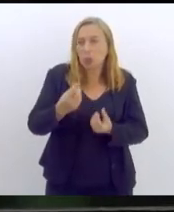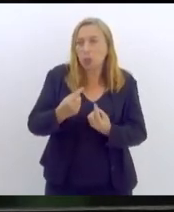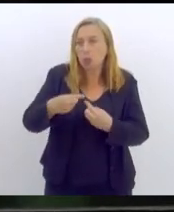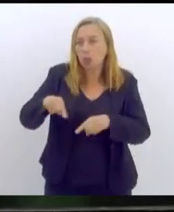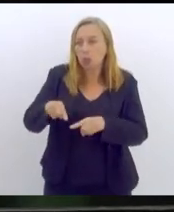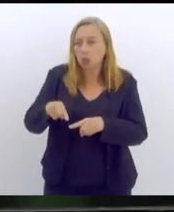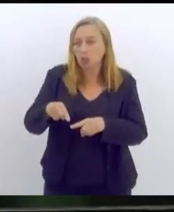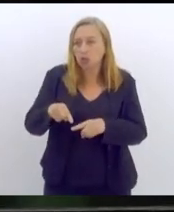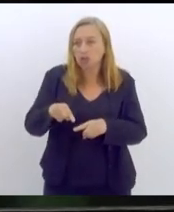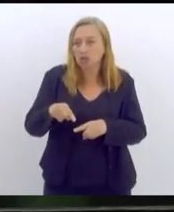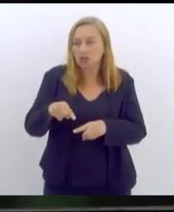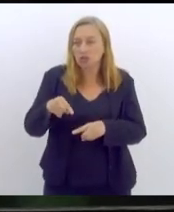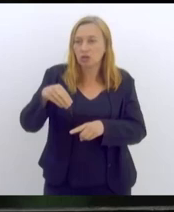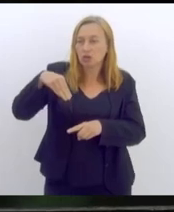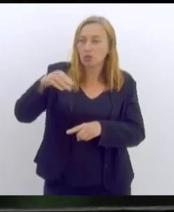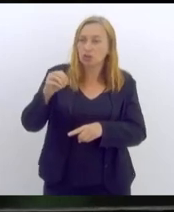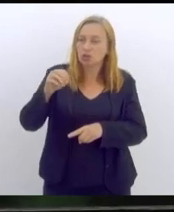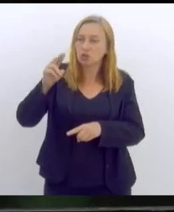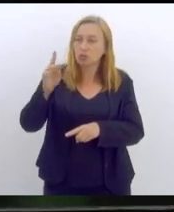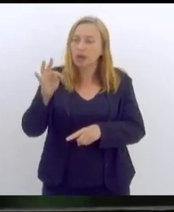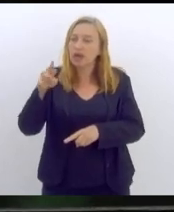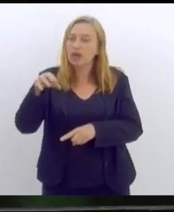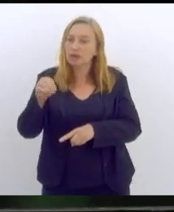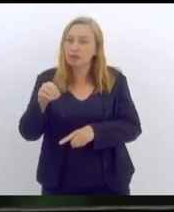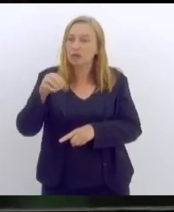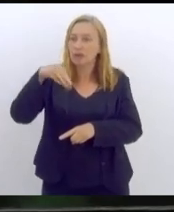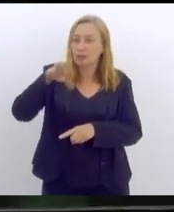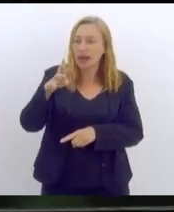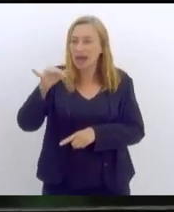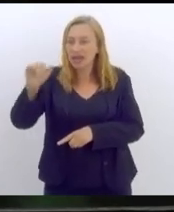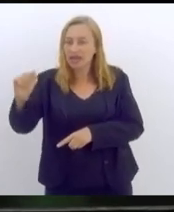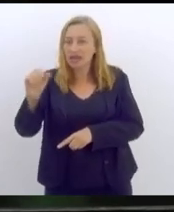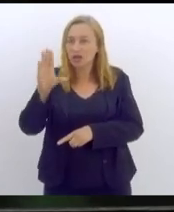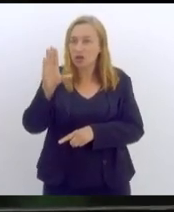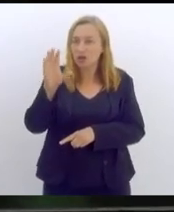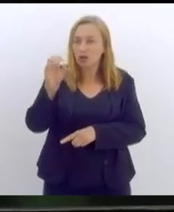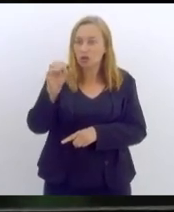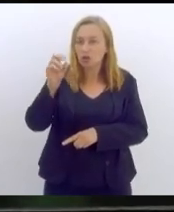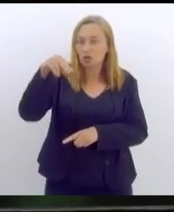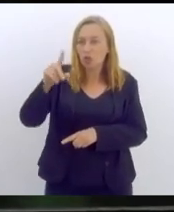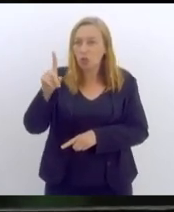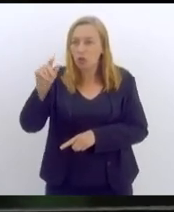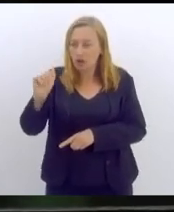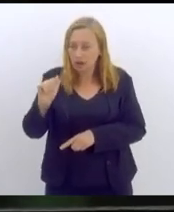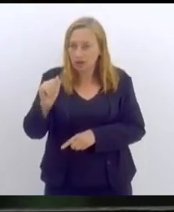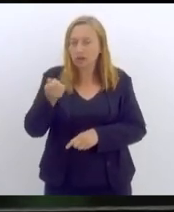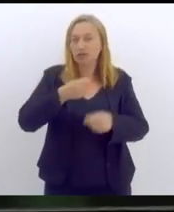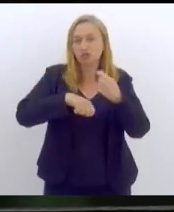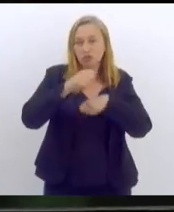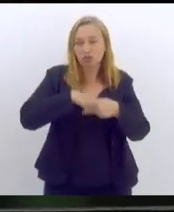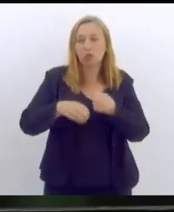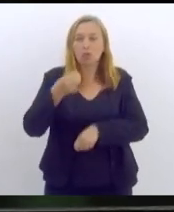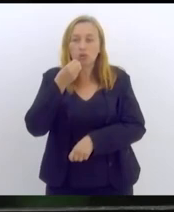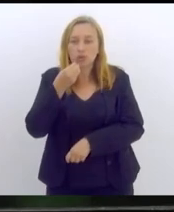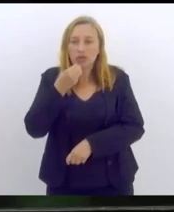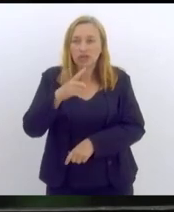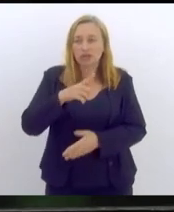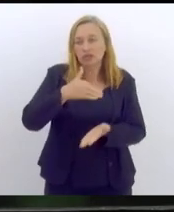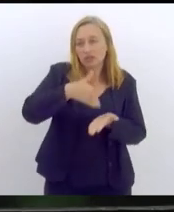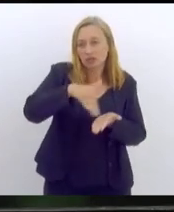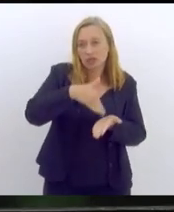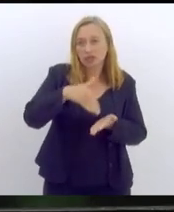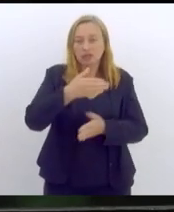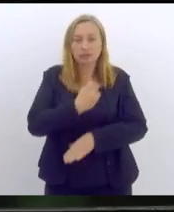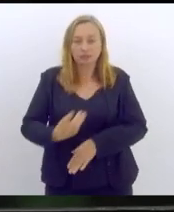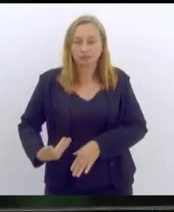um monumento de Maria Conga, que a atual administração, da qual eu tive a oportunidade de ser secretário de